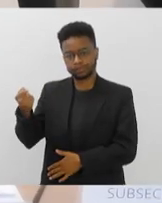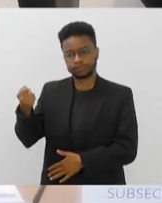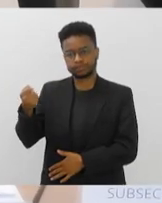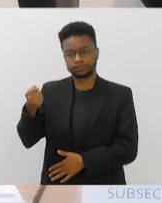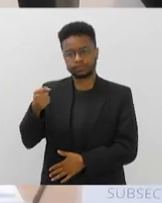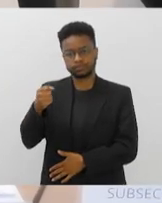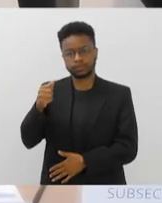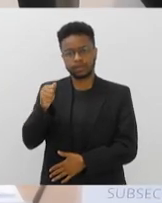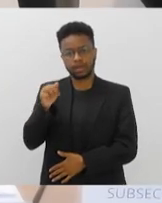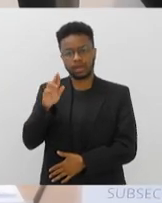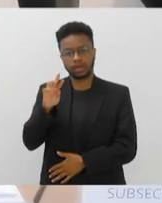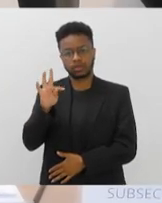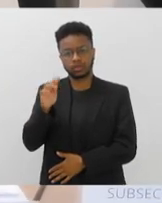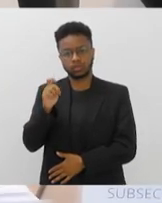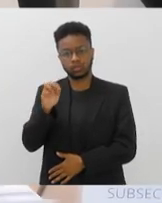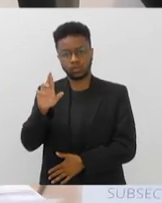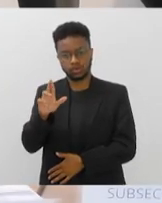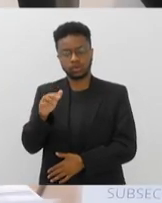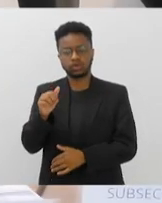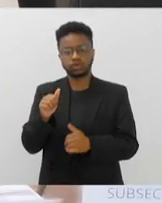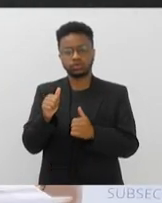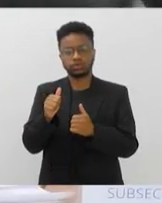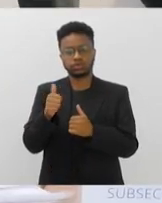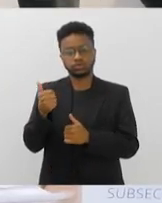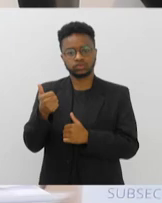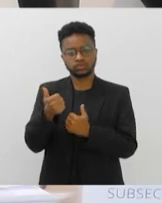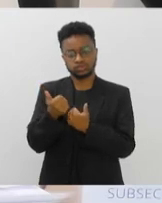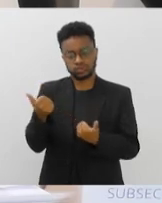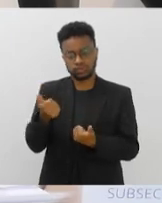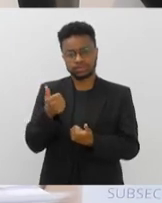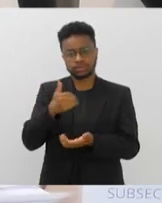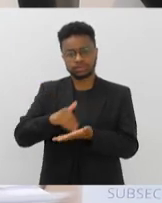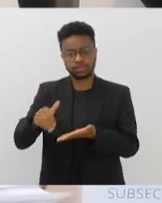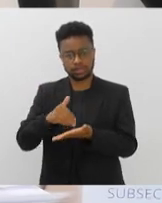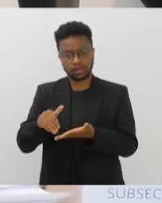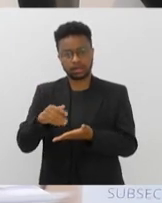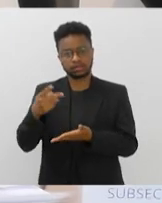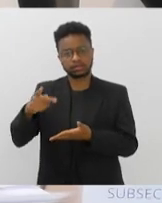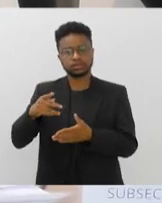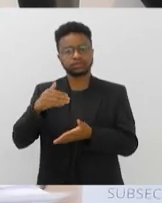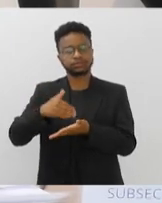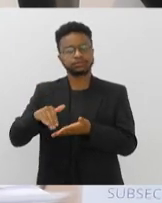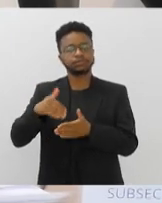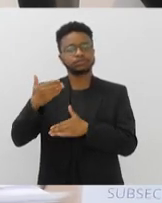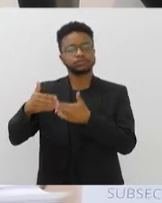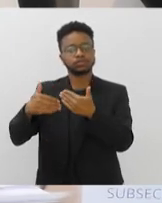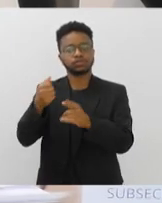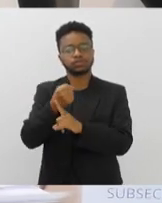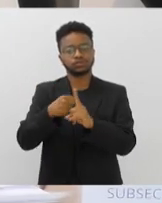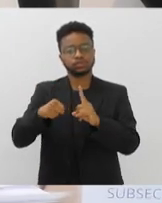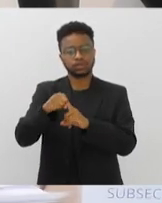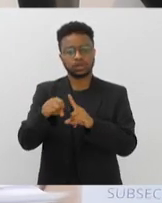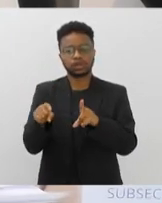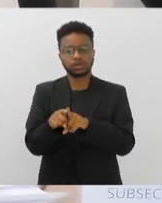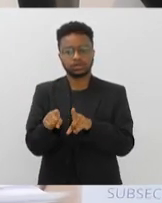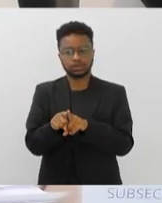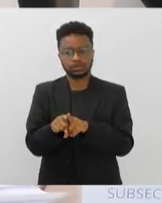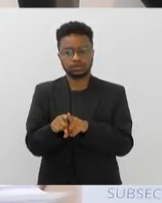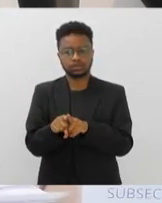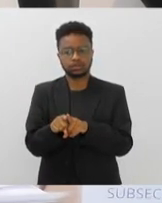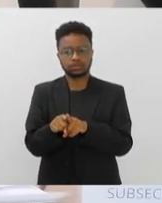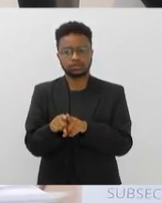ao Dr Artur subsecretário da Secretaria Estadual de Desenvolvimento Social e também presidente do